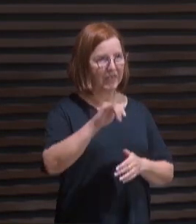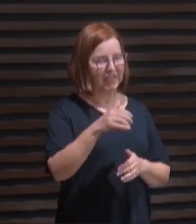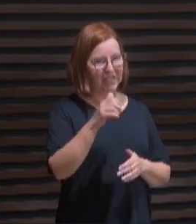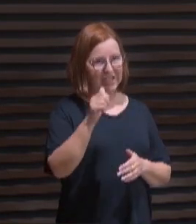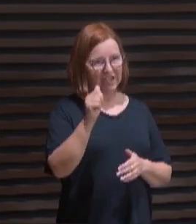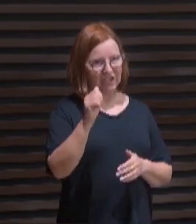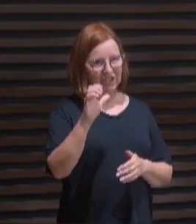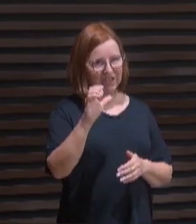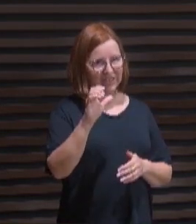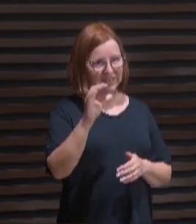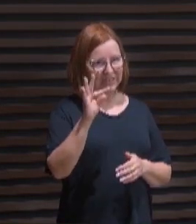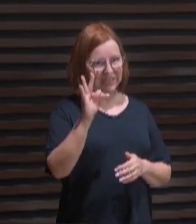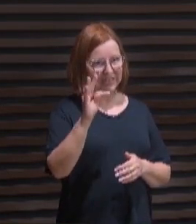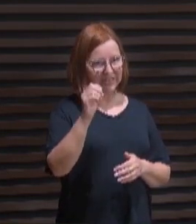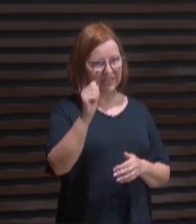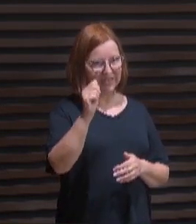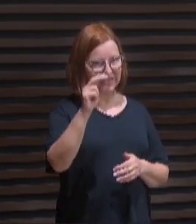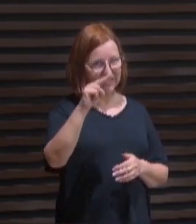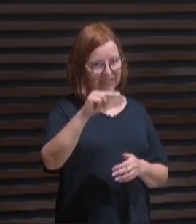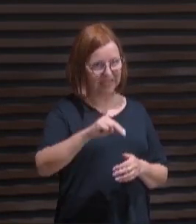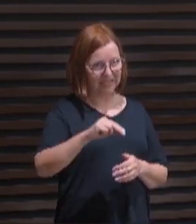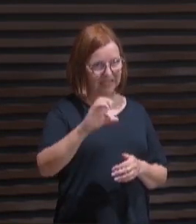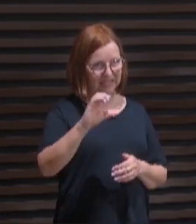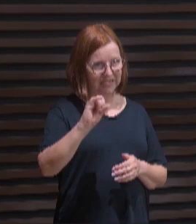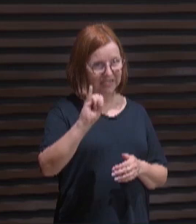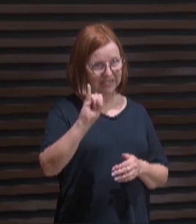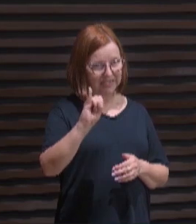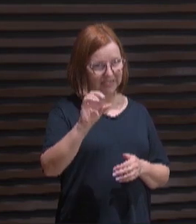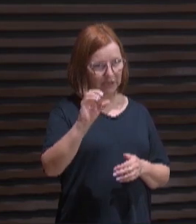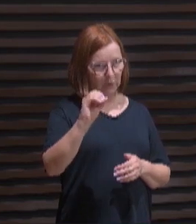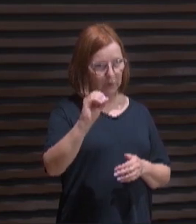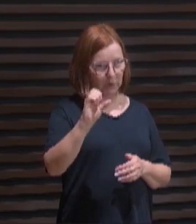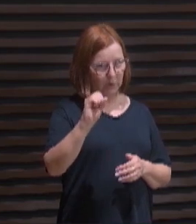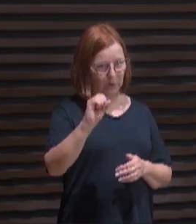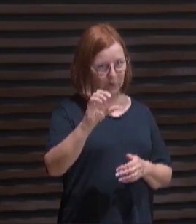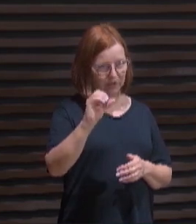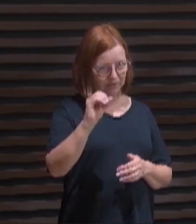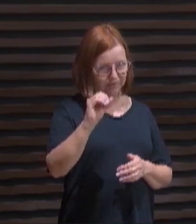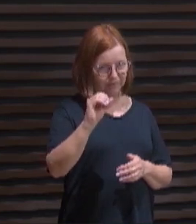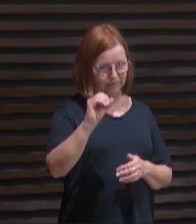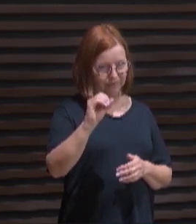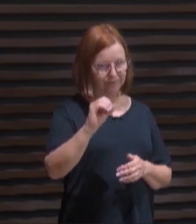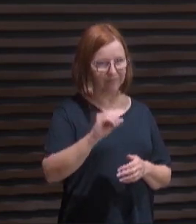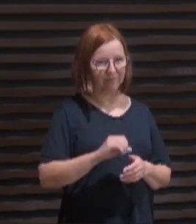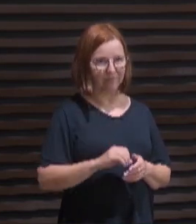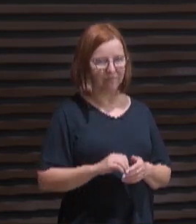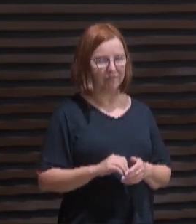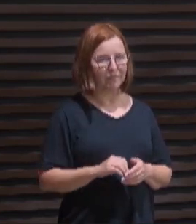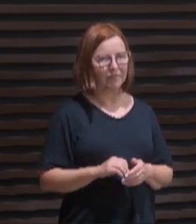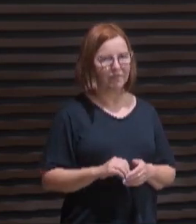jactanciosos. Só aparece 2 vezes, aqui e em Romanos. É a palavra